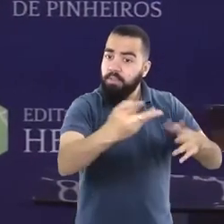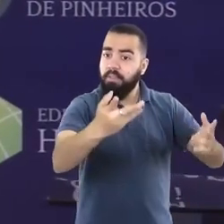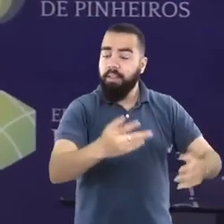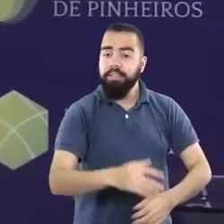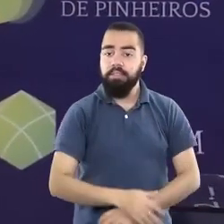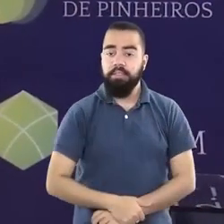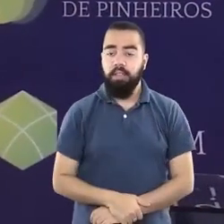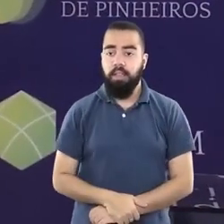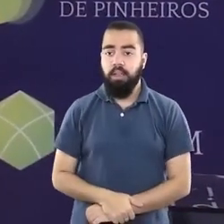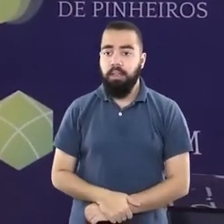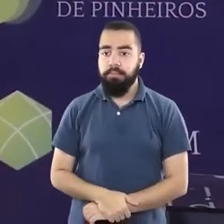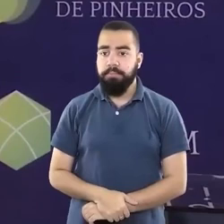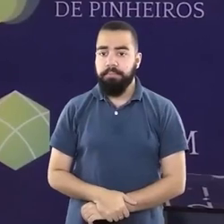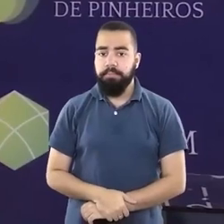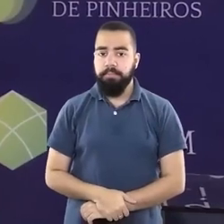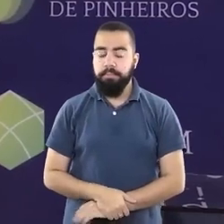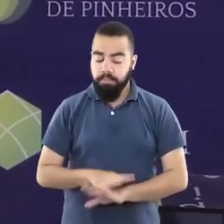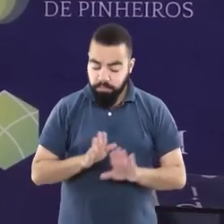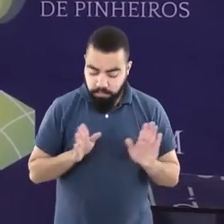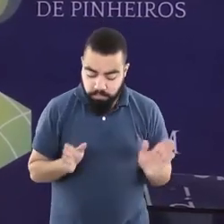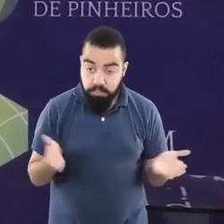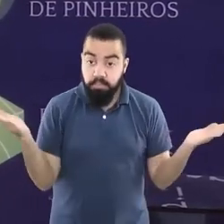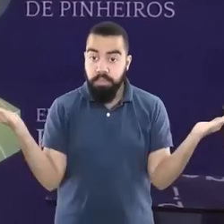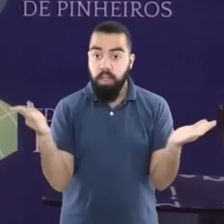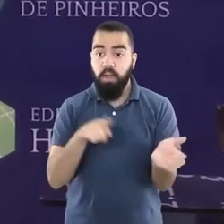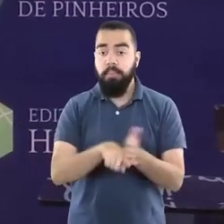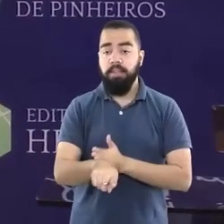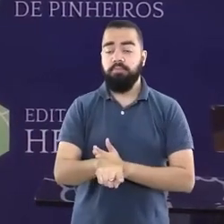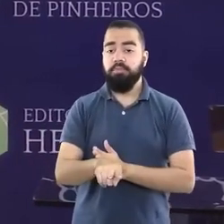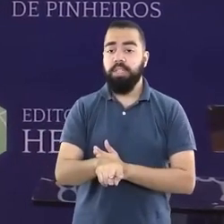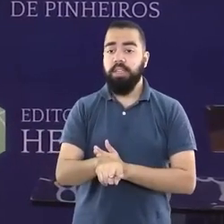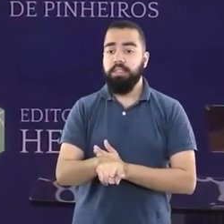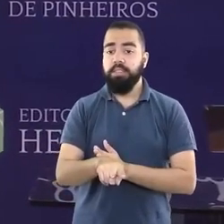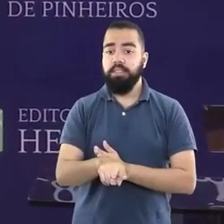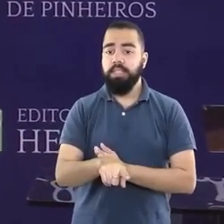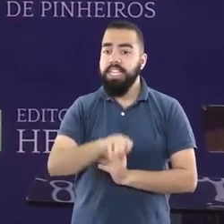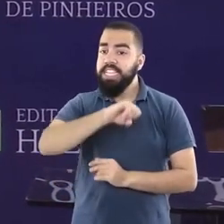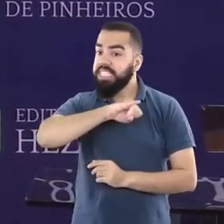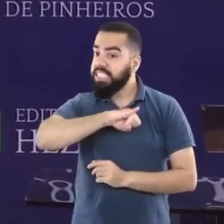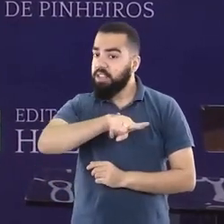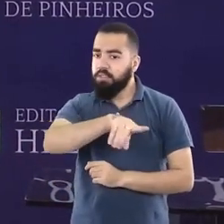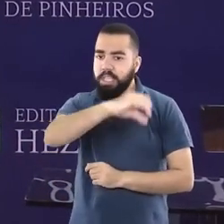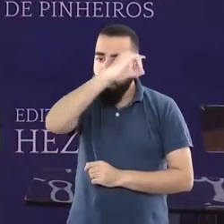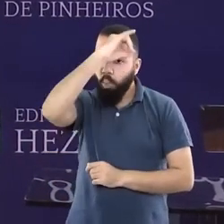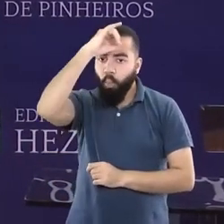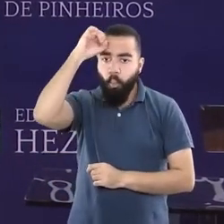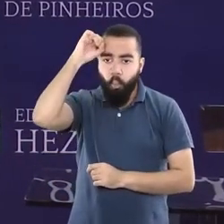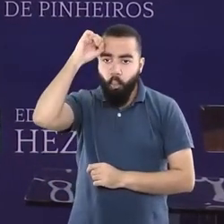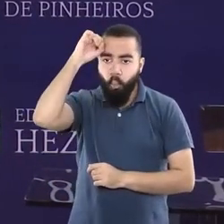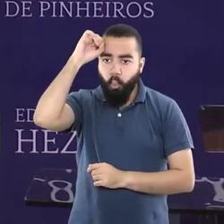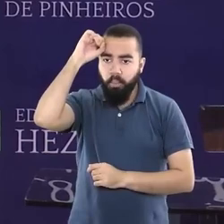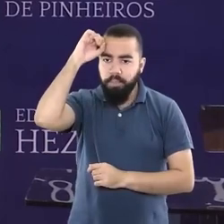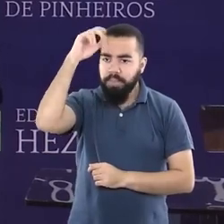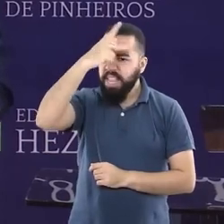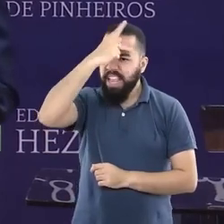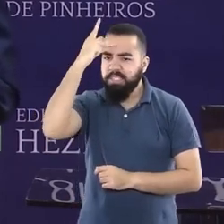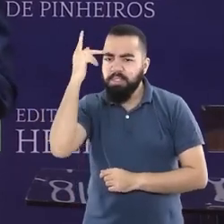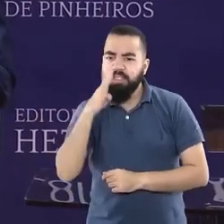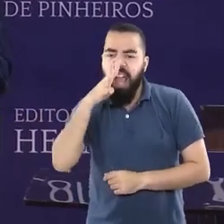sua reação quando alguém acusa você e você é inocente? Você fica feliz?